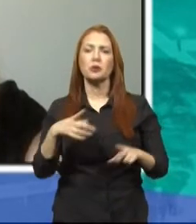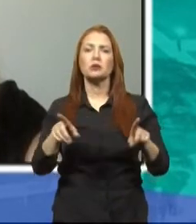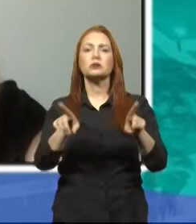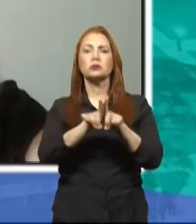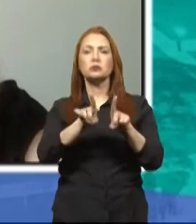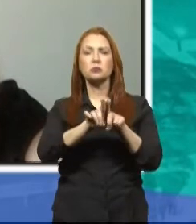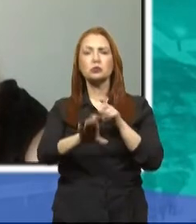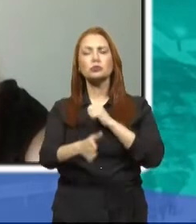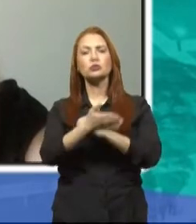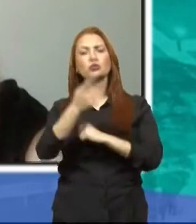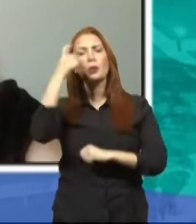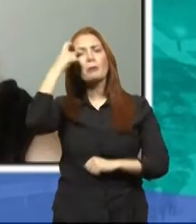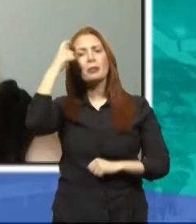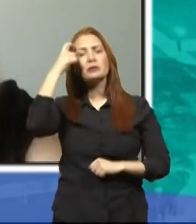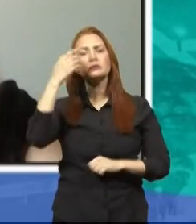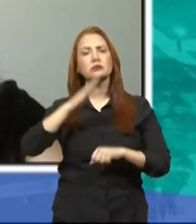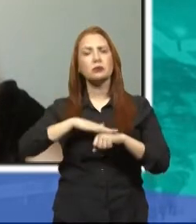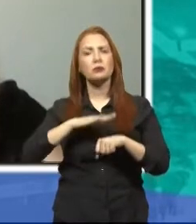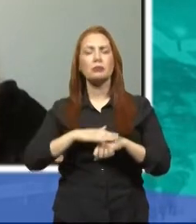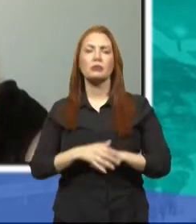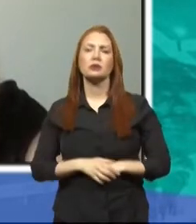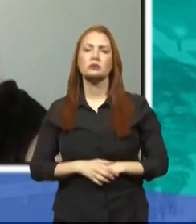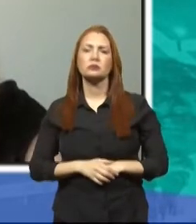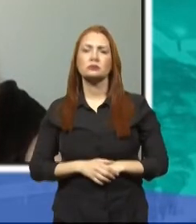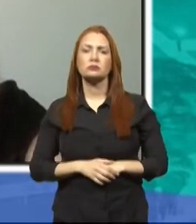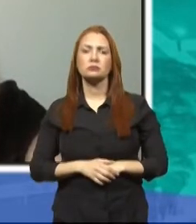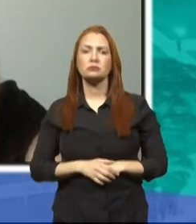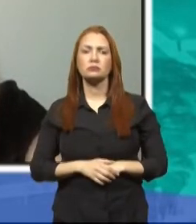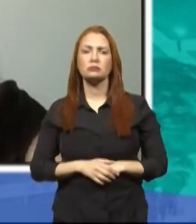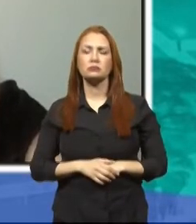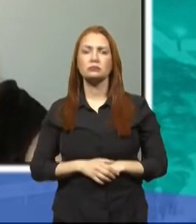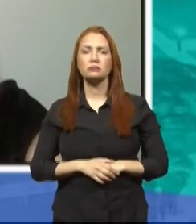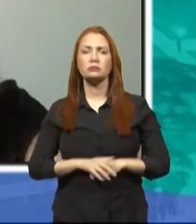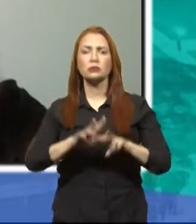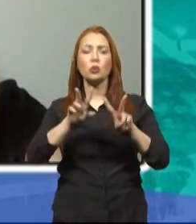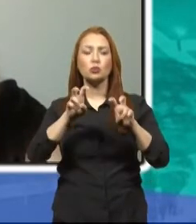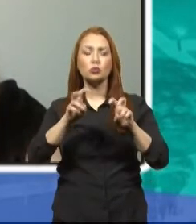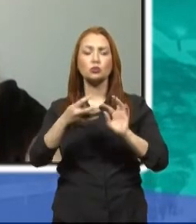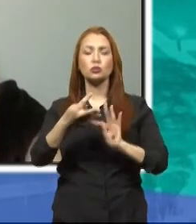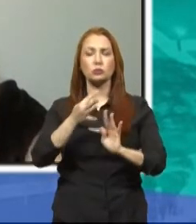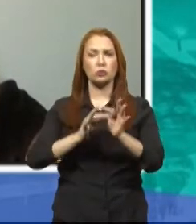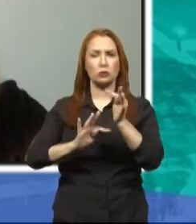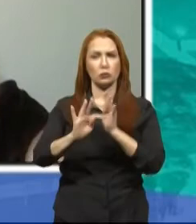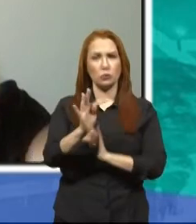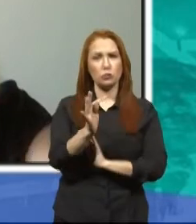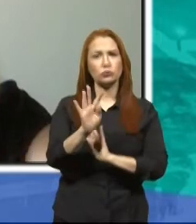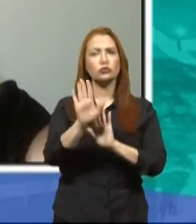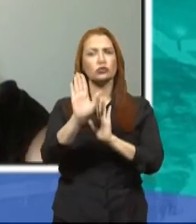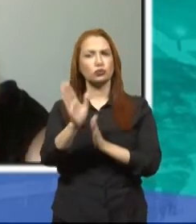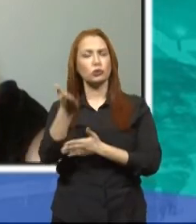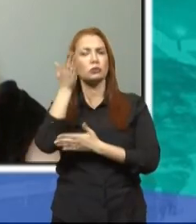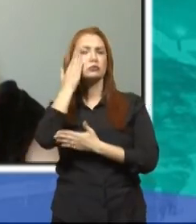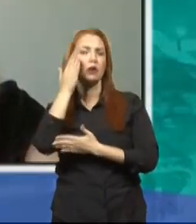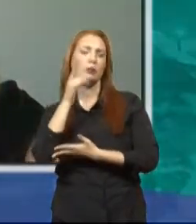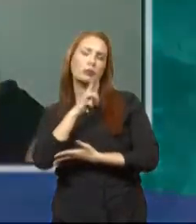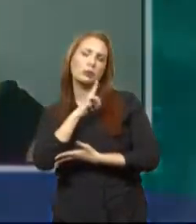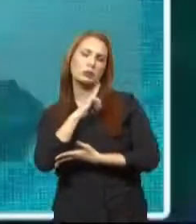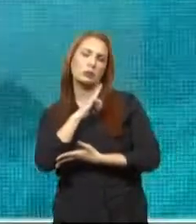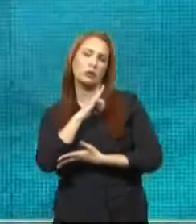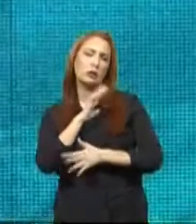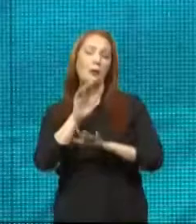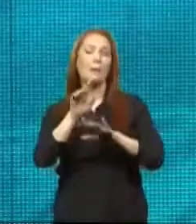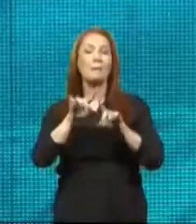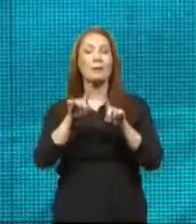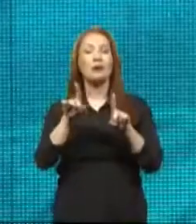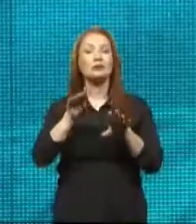refletir bastante, né, sobre, evidentemente, a tecnologia vai estar aí e vai depender de